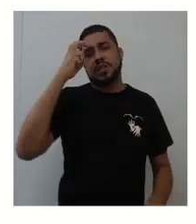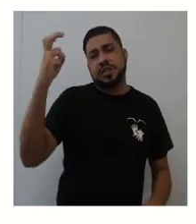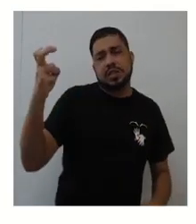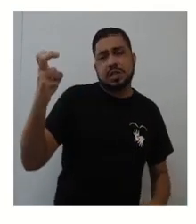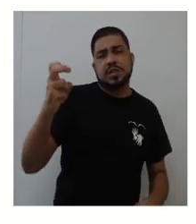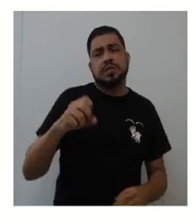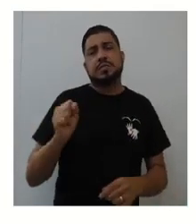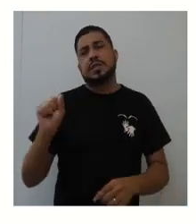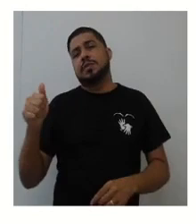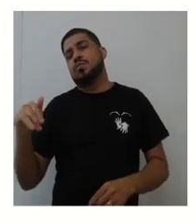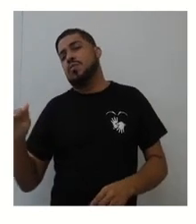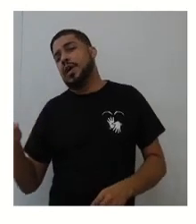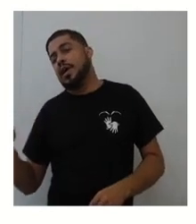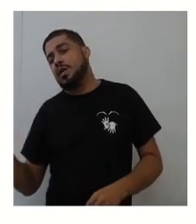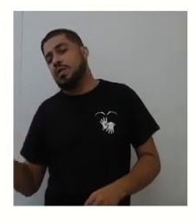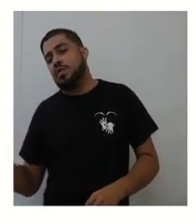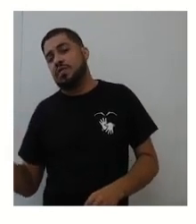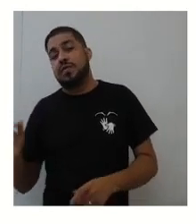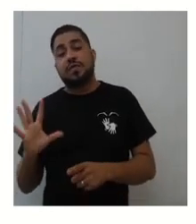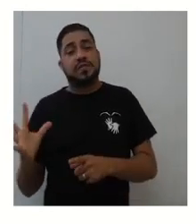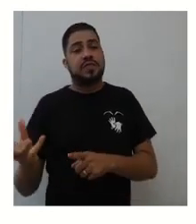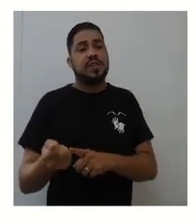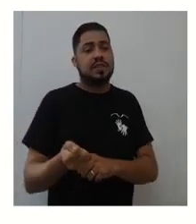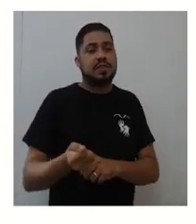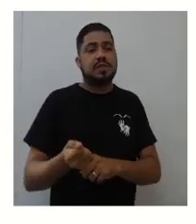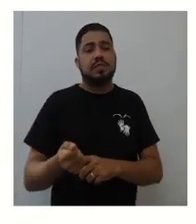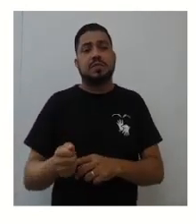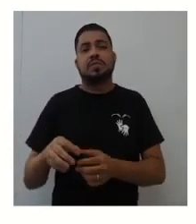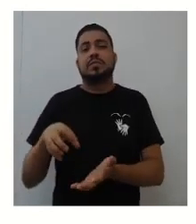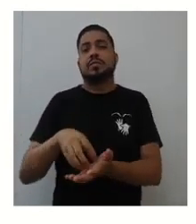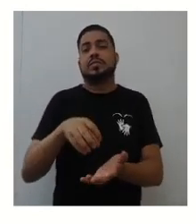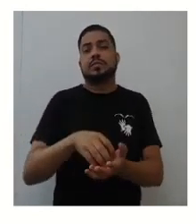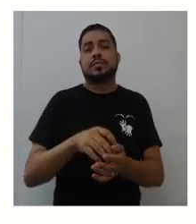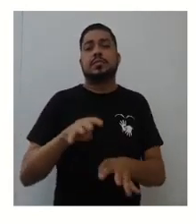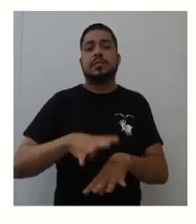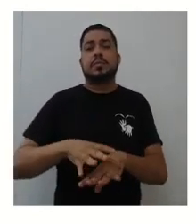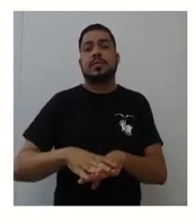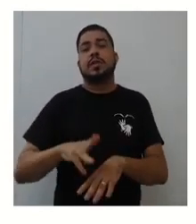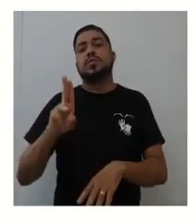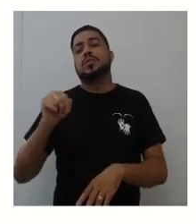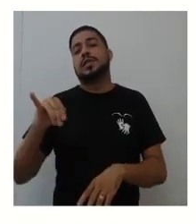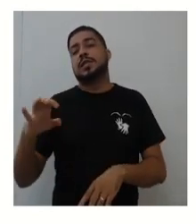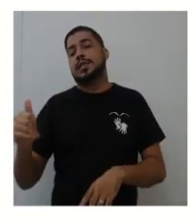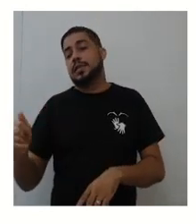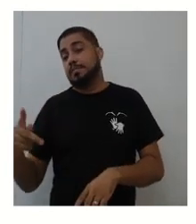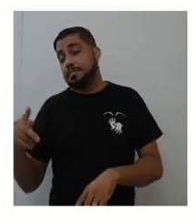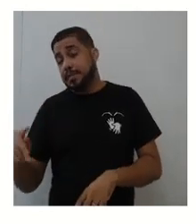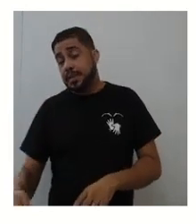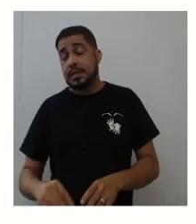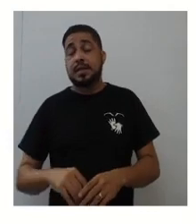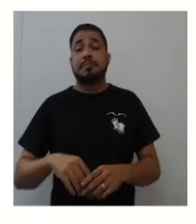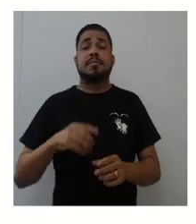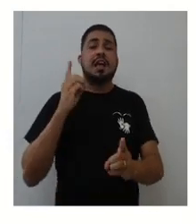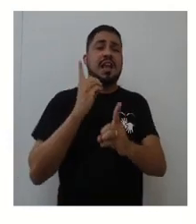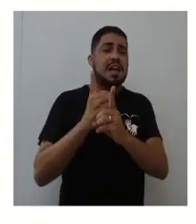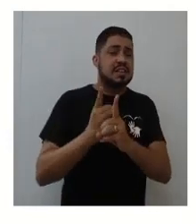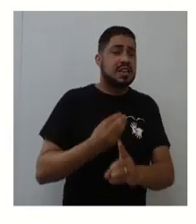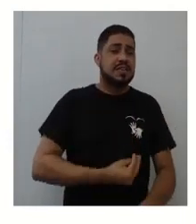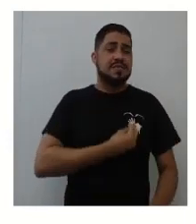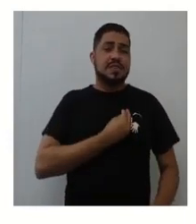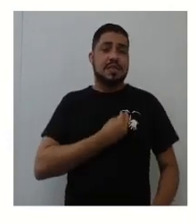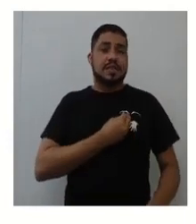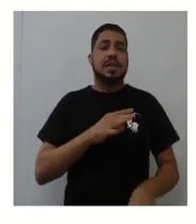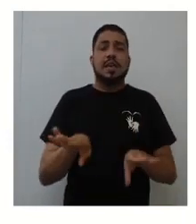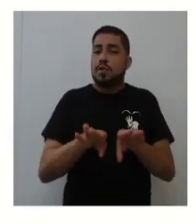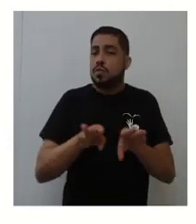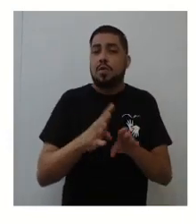Rocha de Oliveira, físico do Departamento de Matemática Aplicada da Unicamp. Para achar vida como a